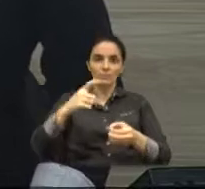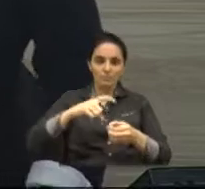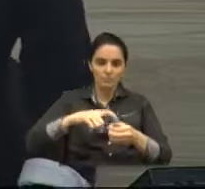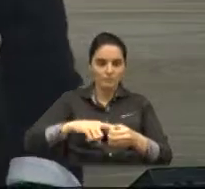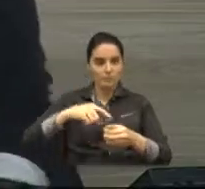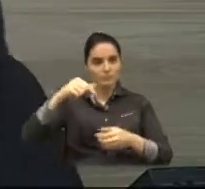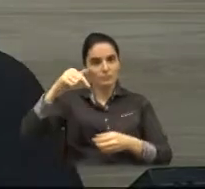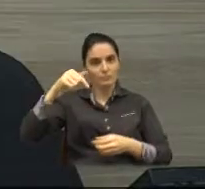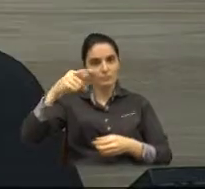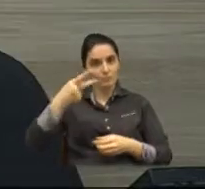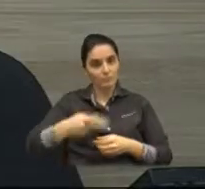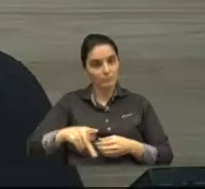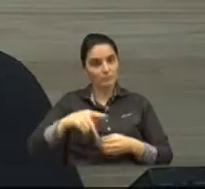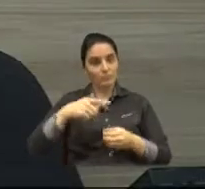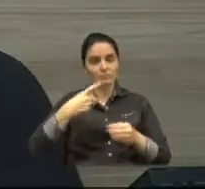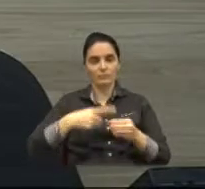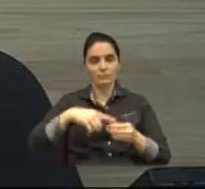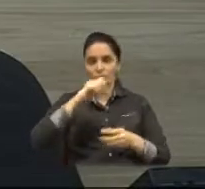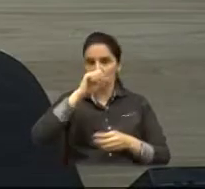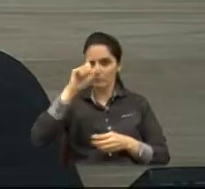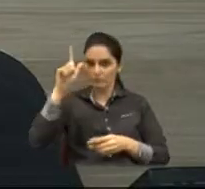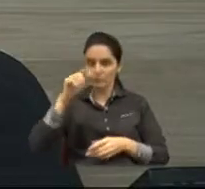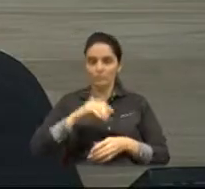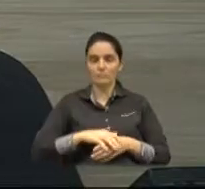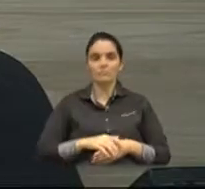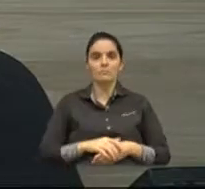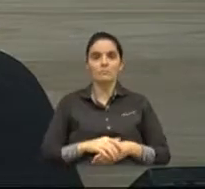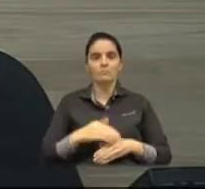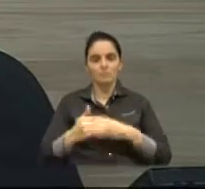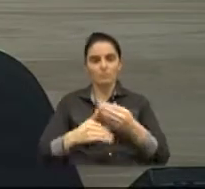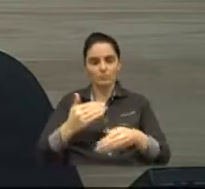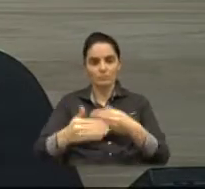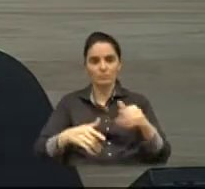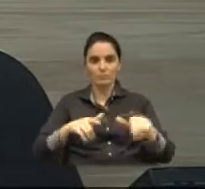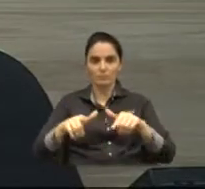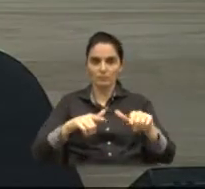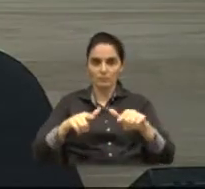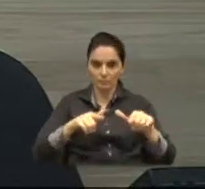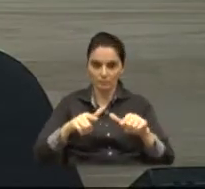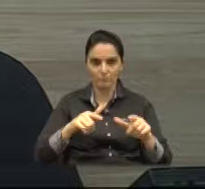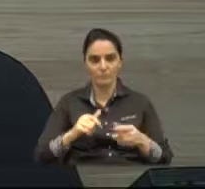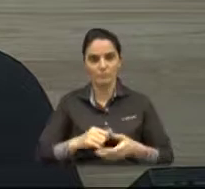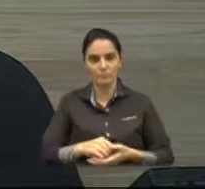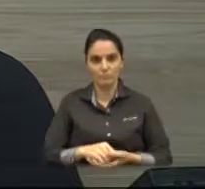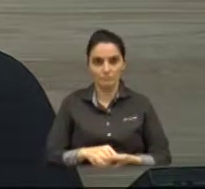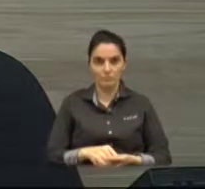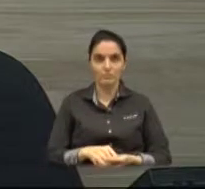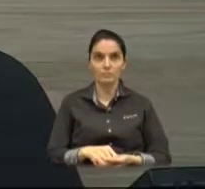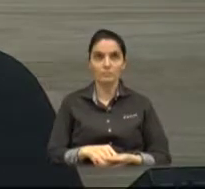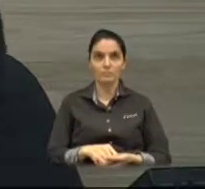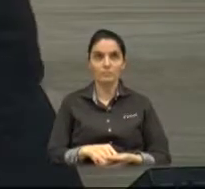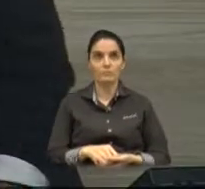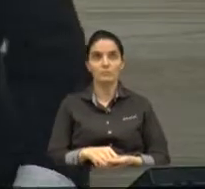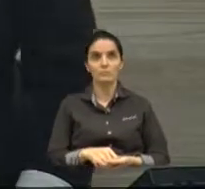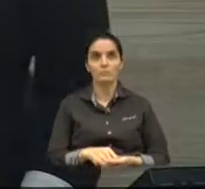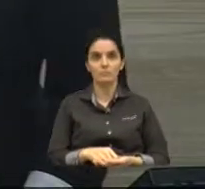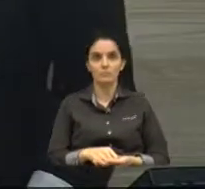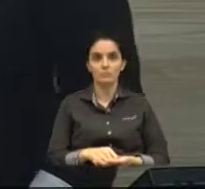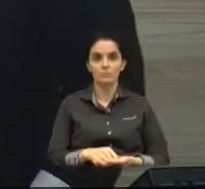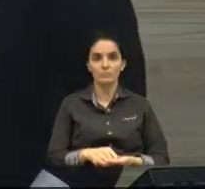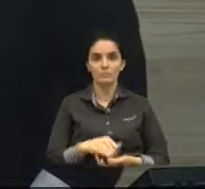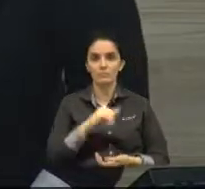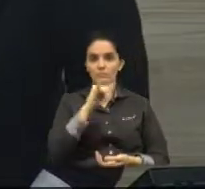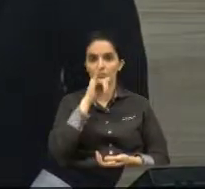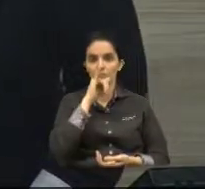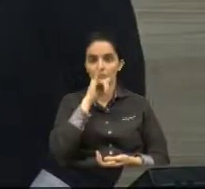continuem o trabalho tão desenvolvido nessa cidade, como, por exemplo, pelo